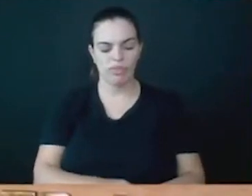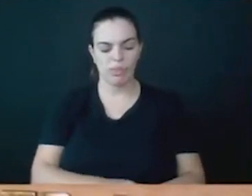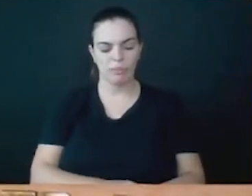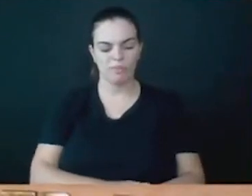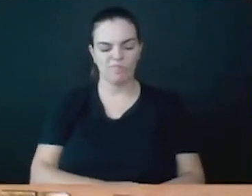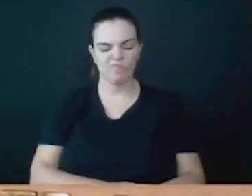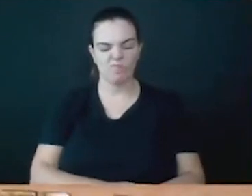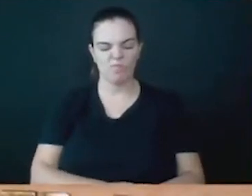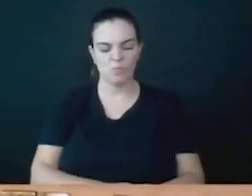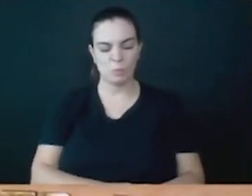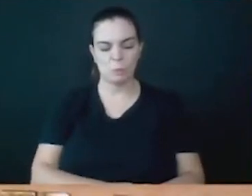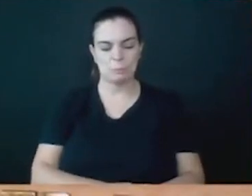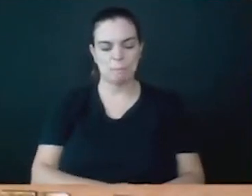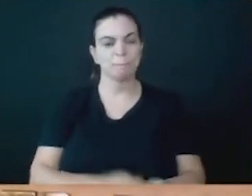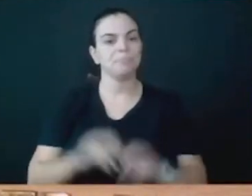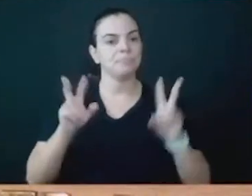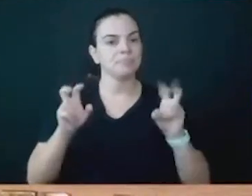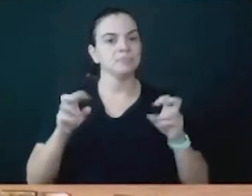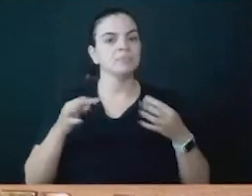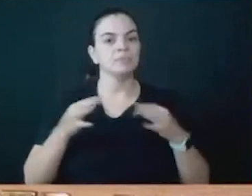tecnologias, né, aos 10 serviços aqui,